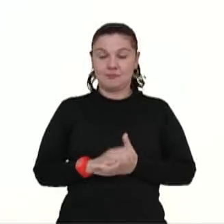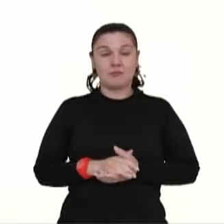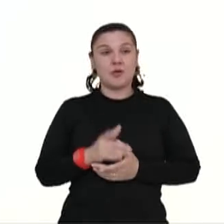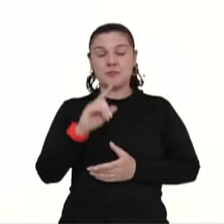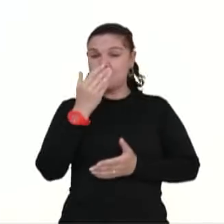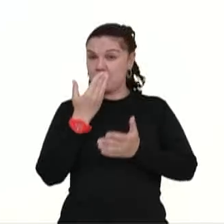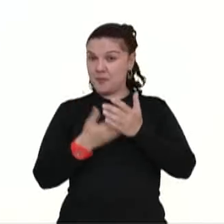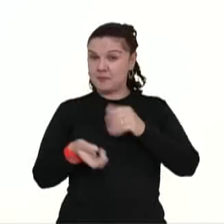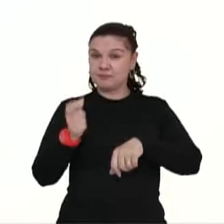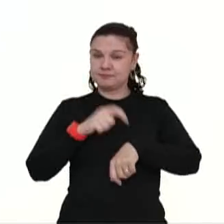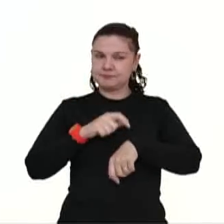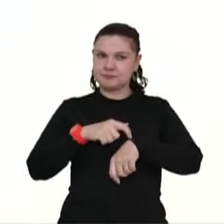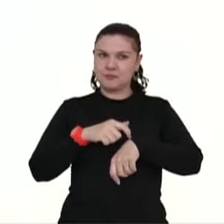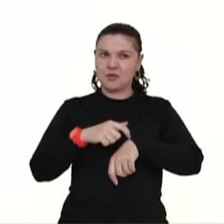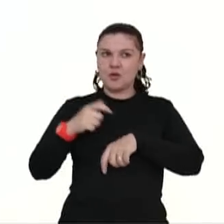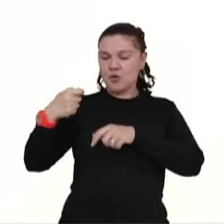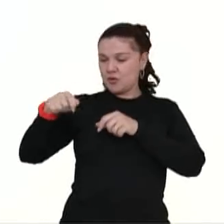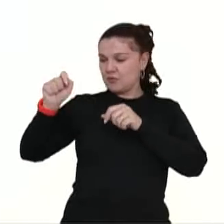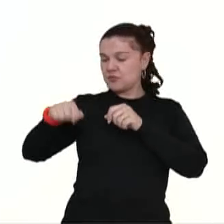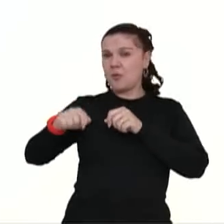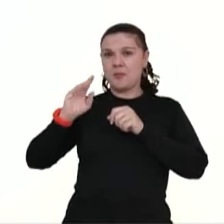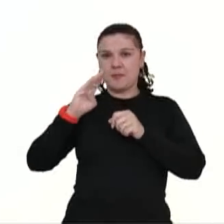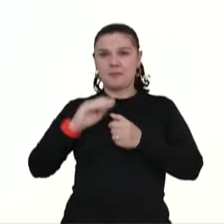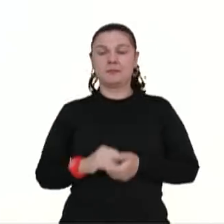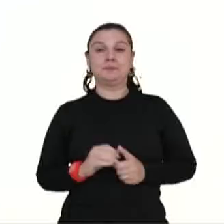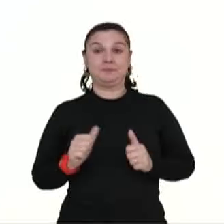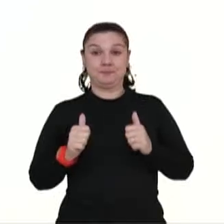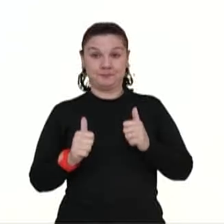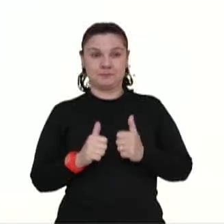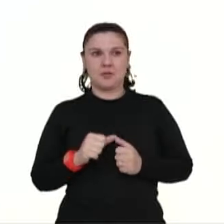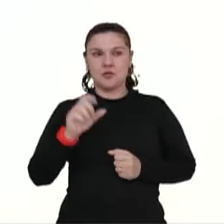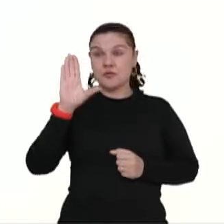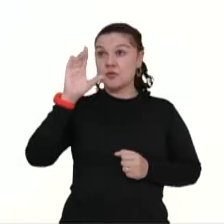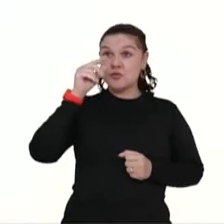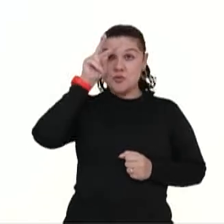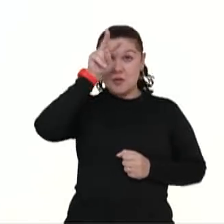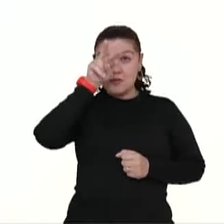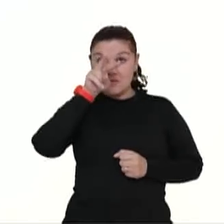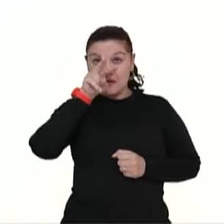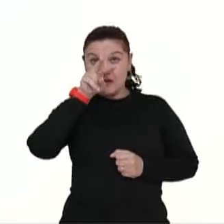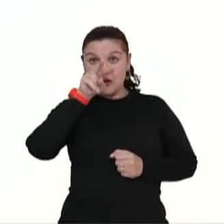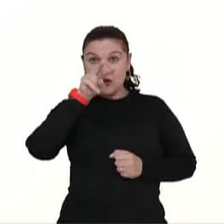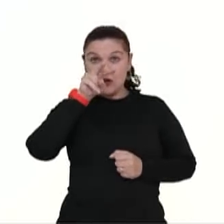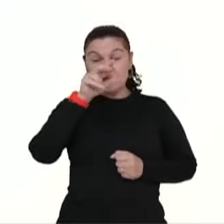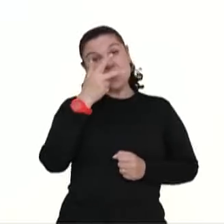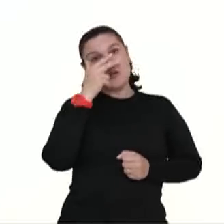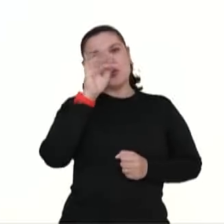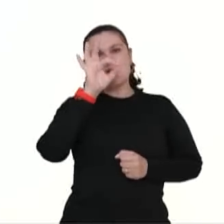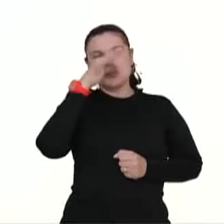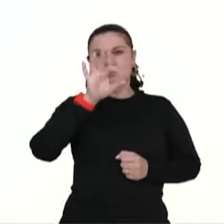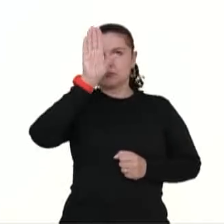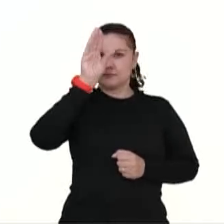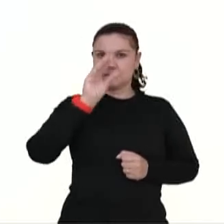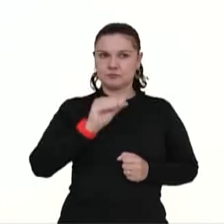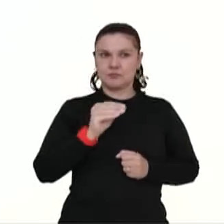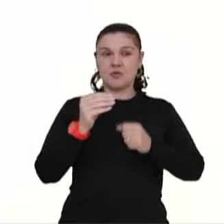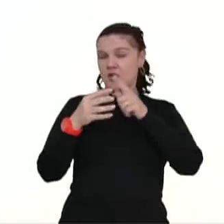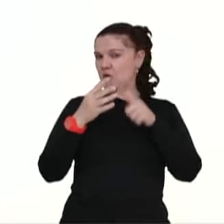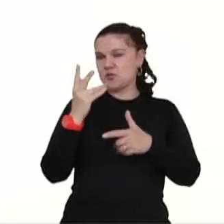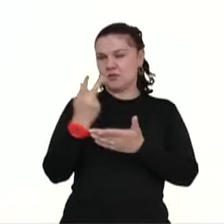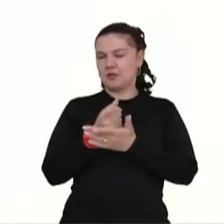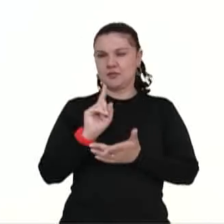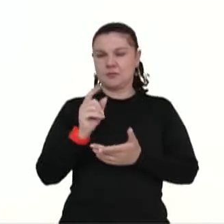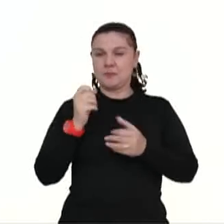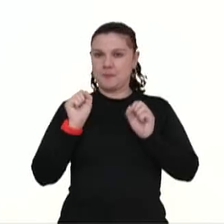não perder muito tempo na resolução, anota só a alternativa correta no caderno. Quando você for olhar as alternativas, pega a correta e escreve. As outras você não precisa